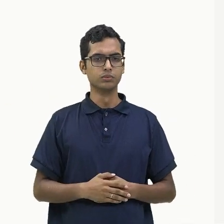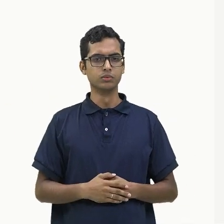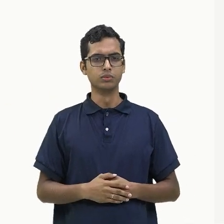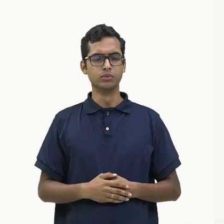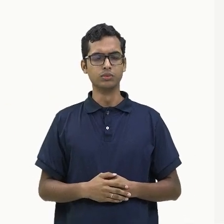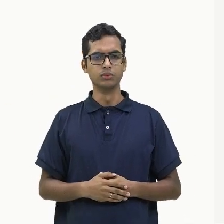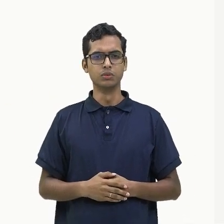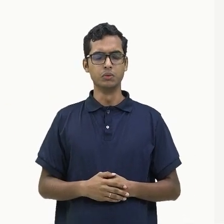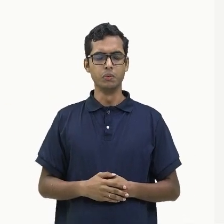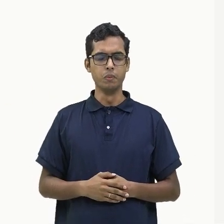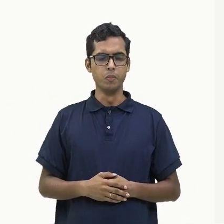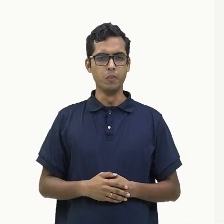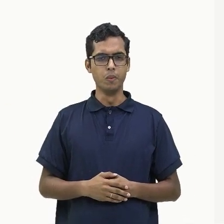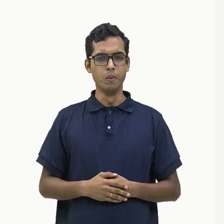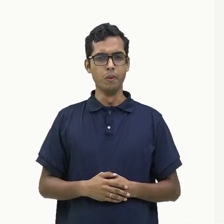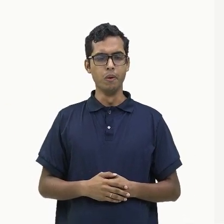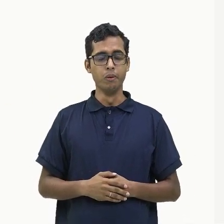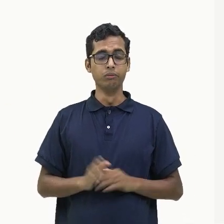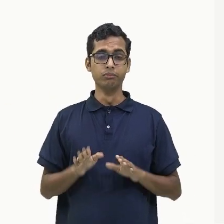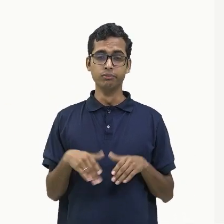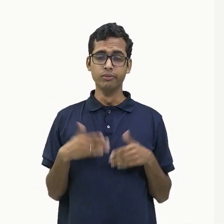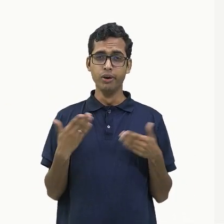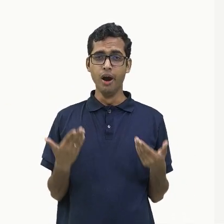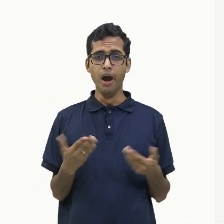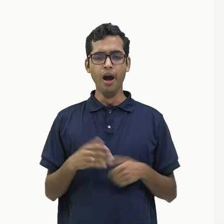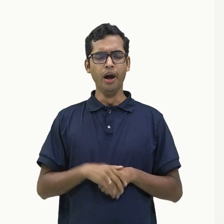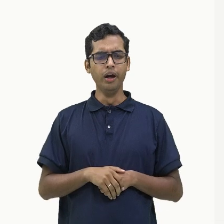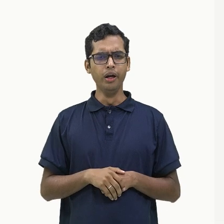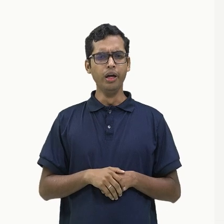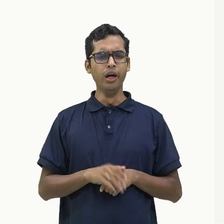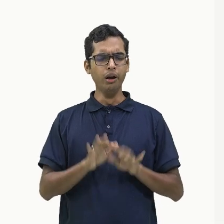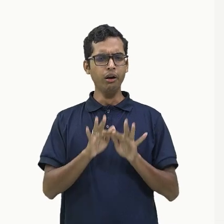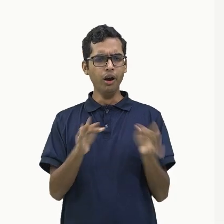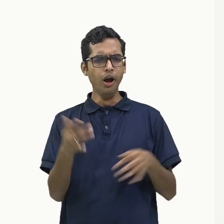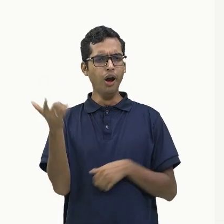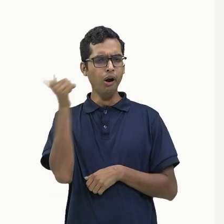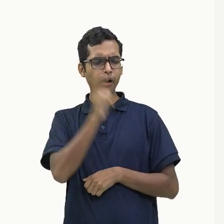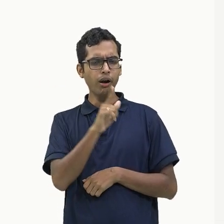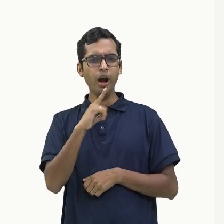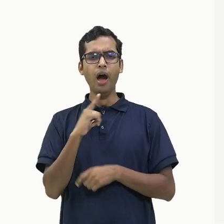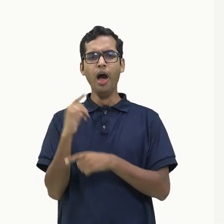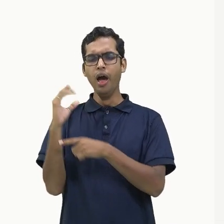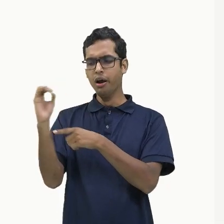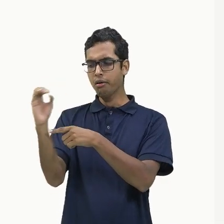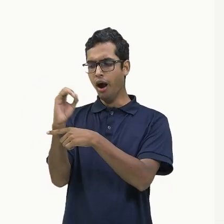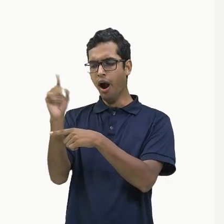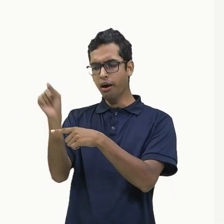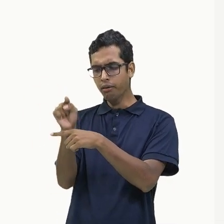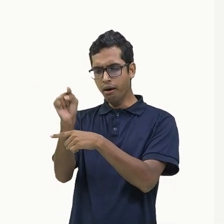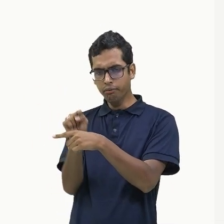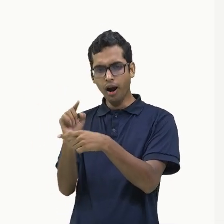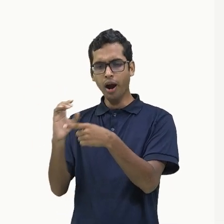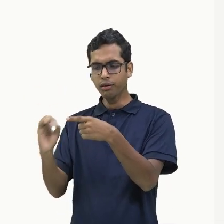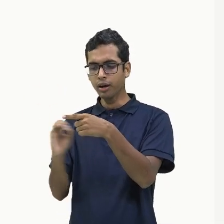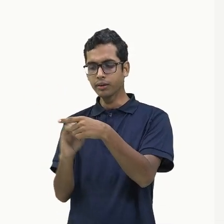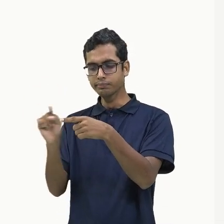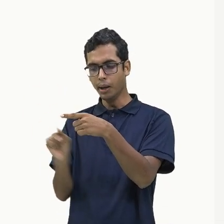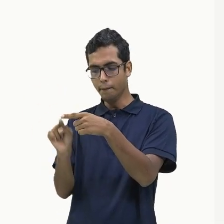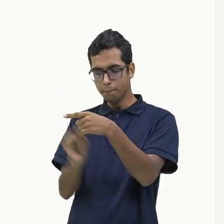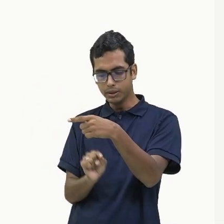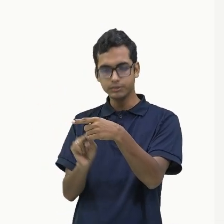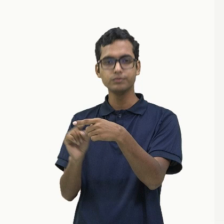sobre 3. Ou seja, simplifiquei os dois zeros que eu tenho no numerador,